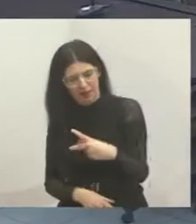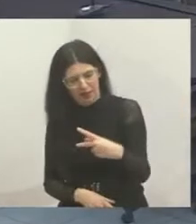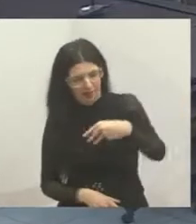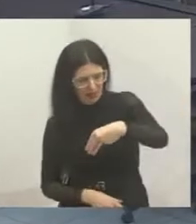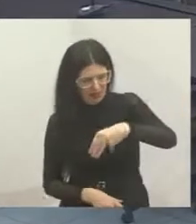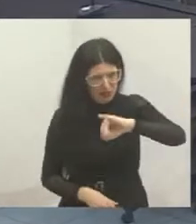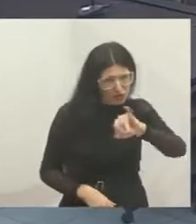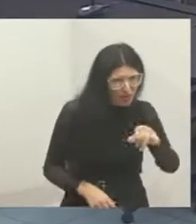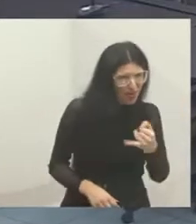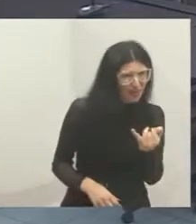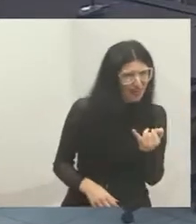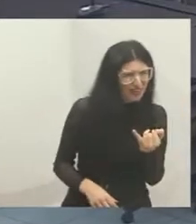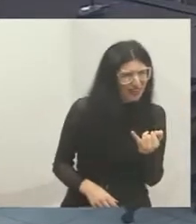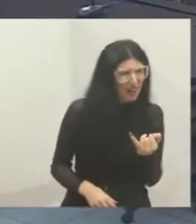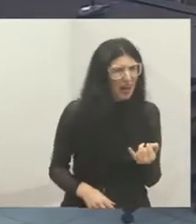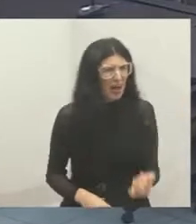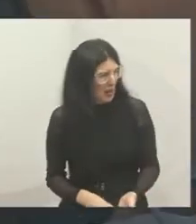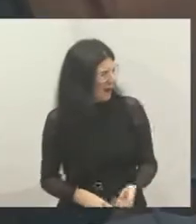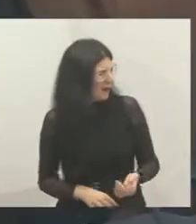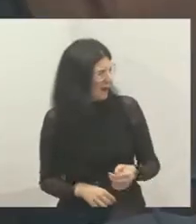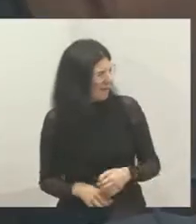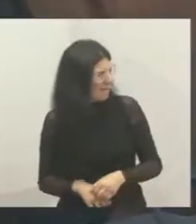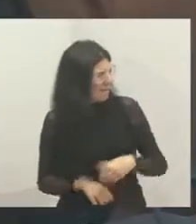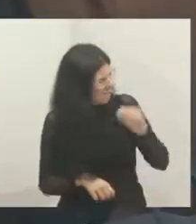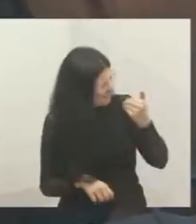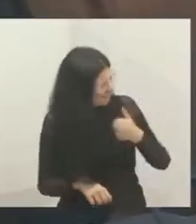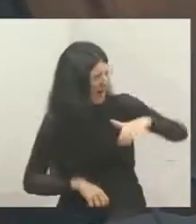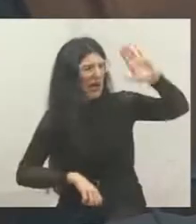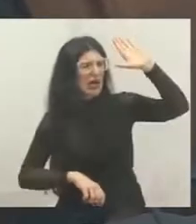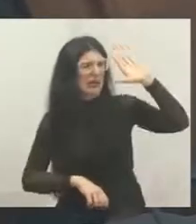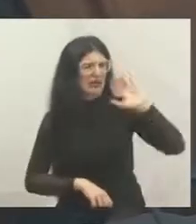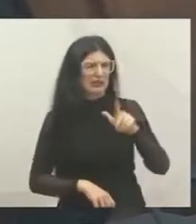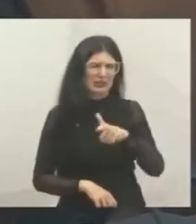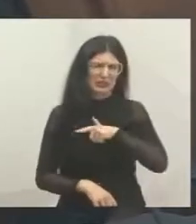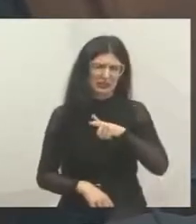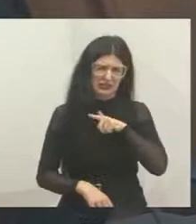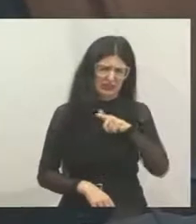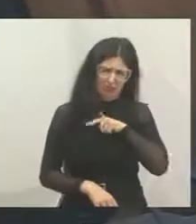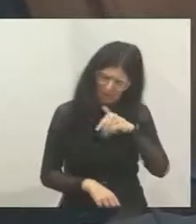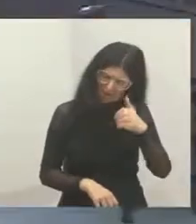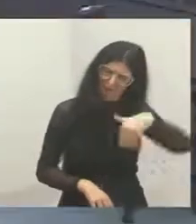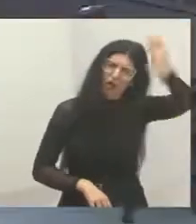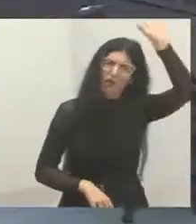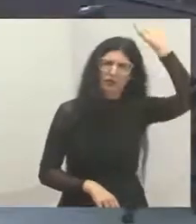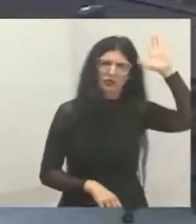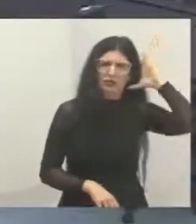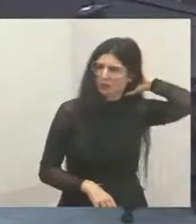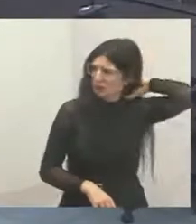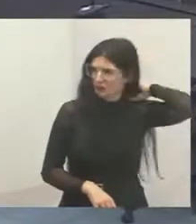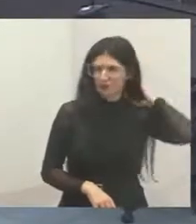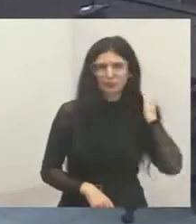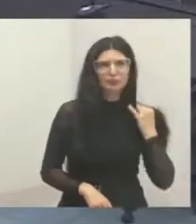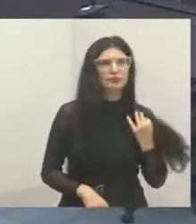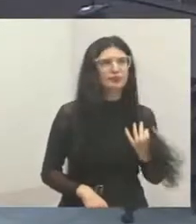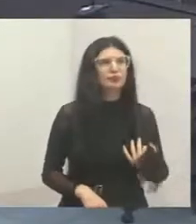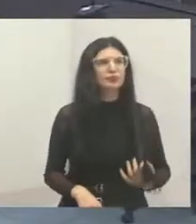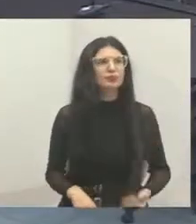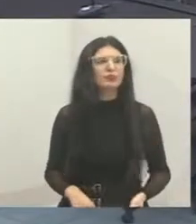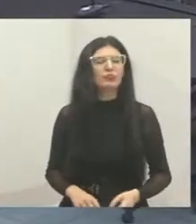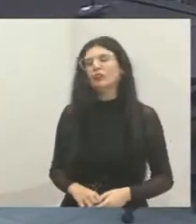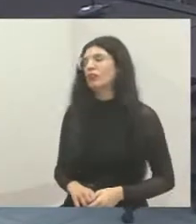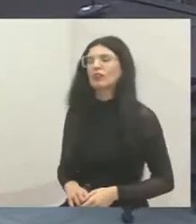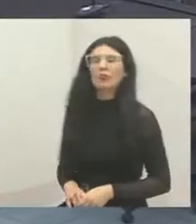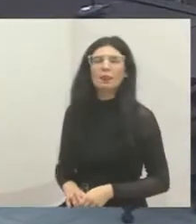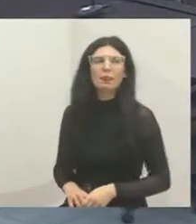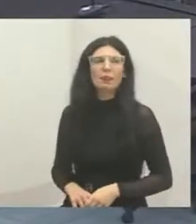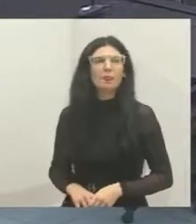Desculpa. O IPMJ, ele tem muito mais que isso de aplicação. Então, está errado. Não, aqui é só rendimento. Aqui é só o rendimento. Só o